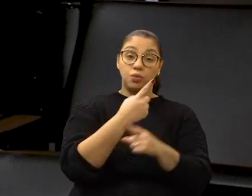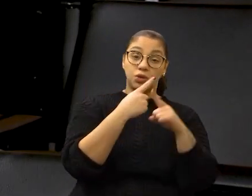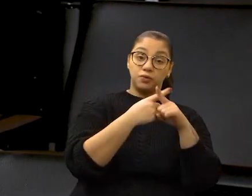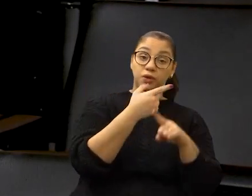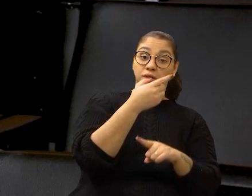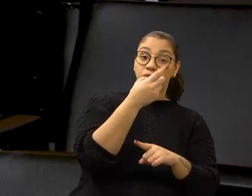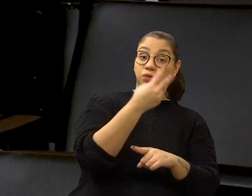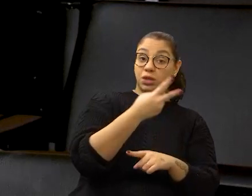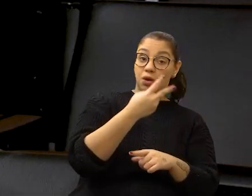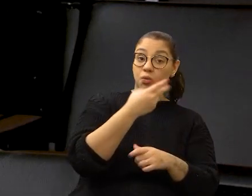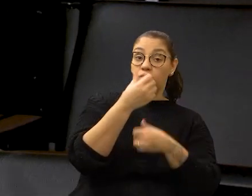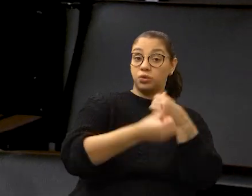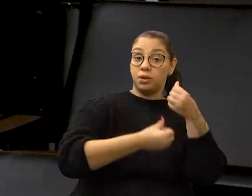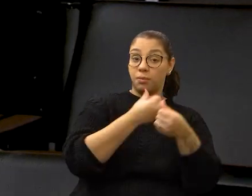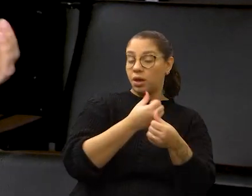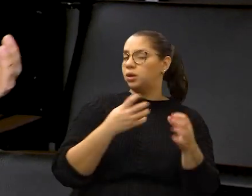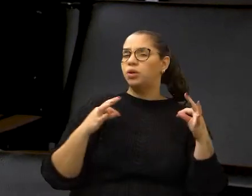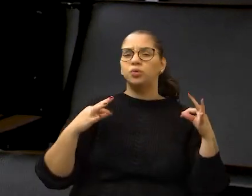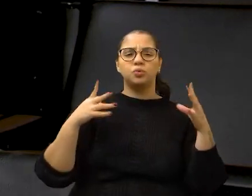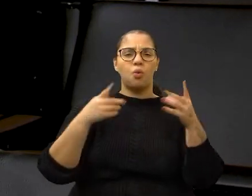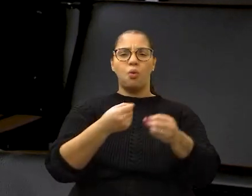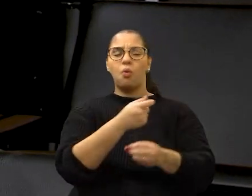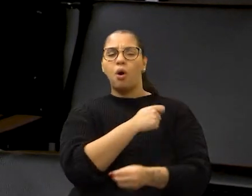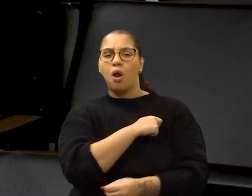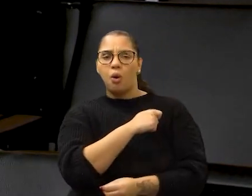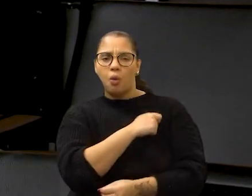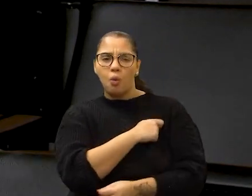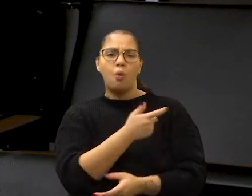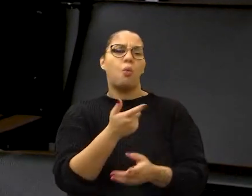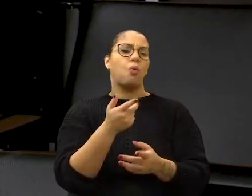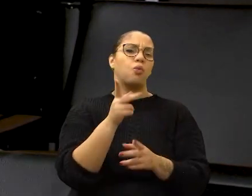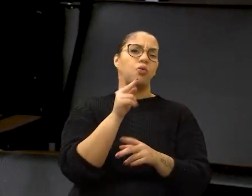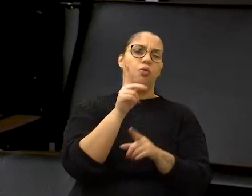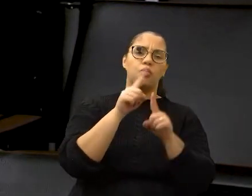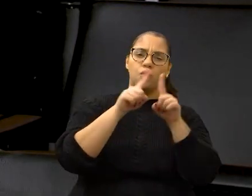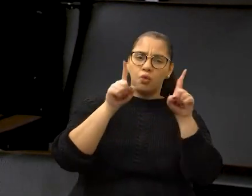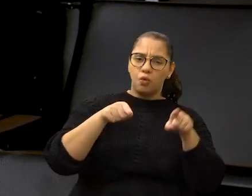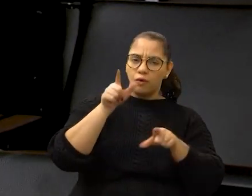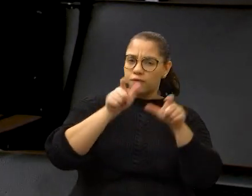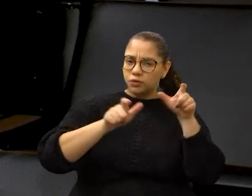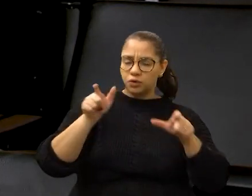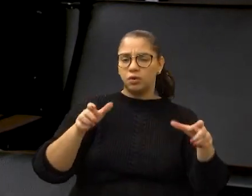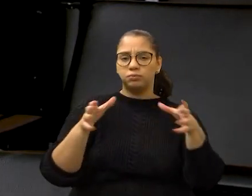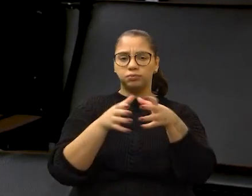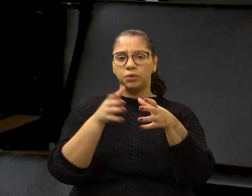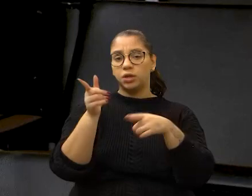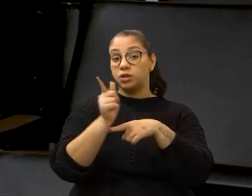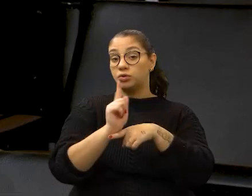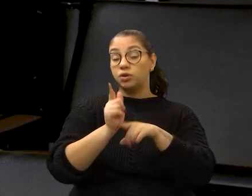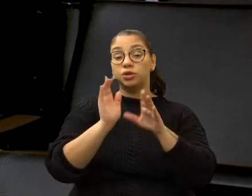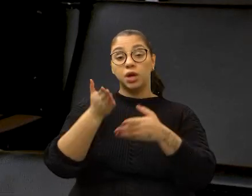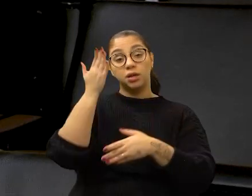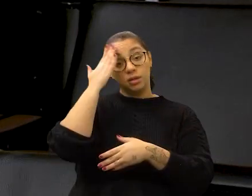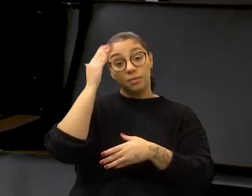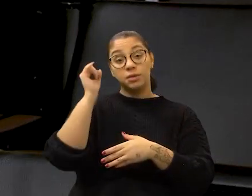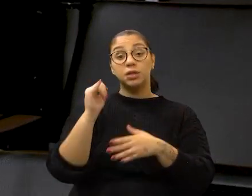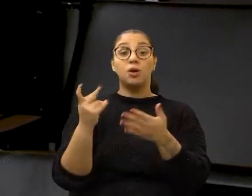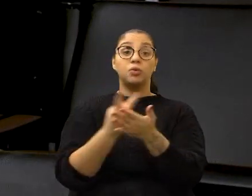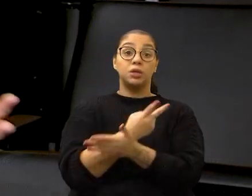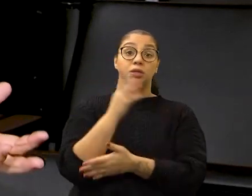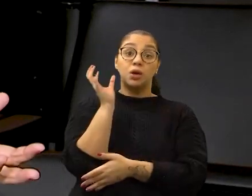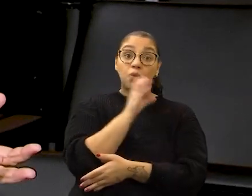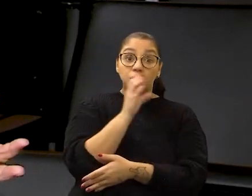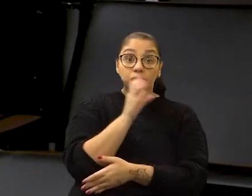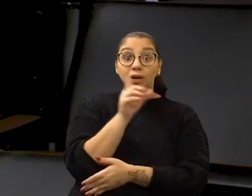semestre. Então, todos os alunos, todos os funcionários, a equipe gestora, sabem como agir numa situação de